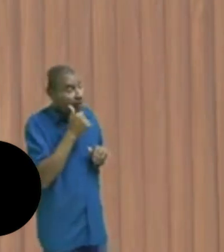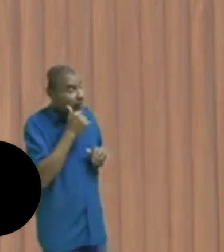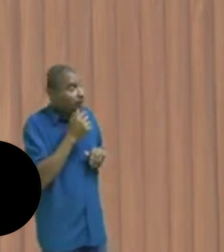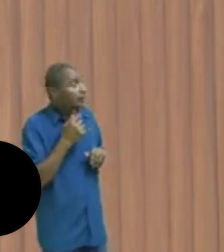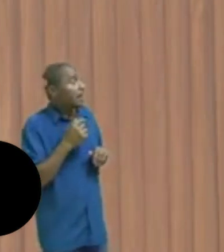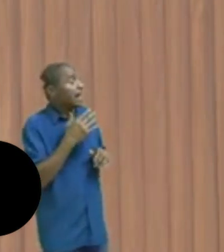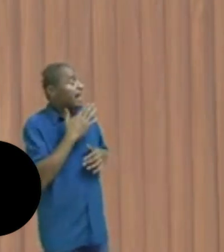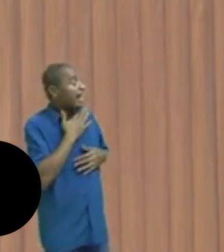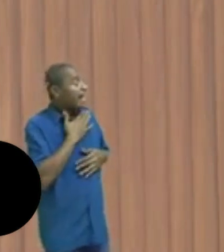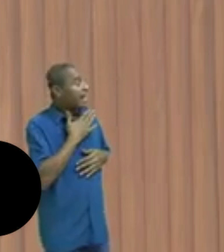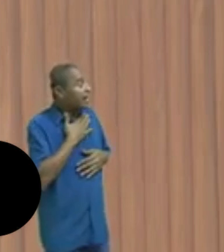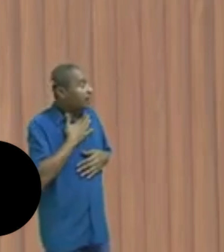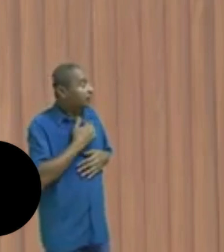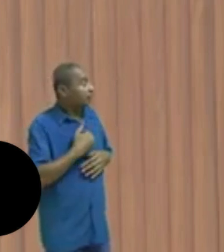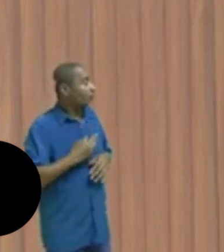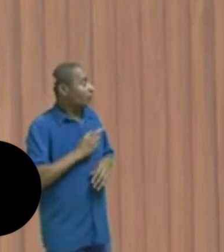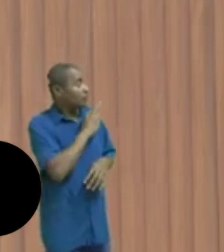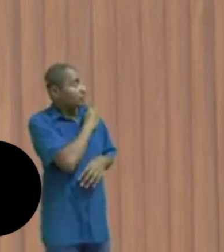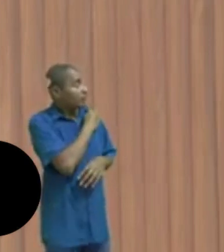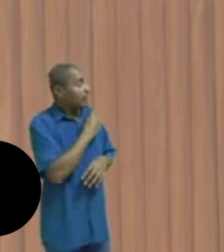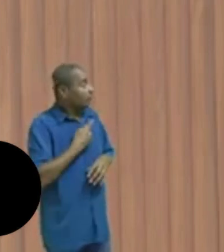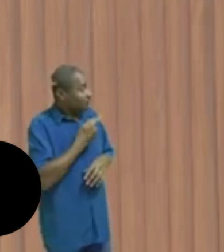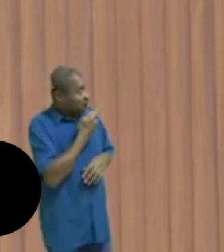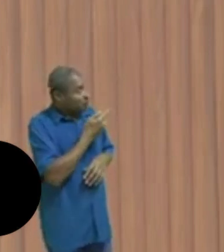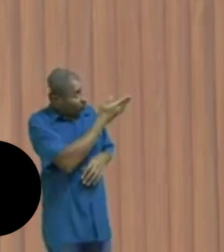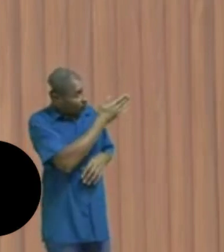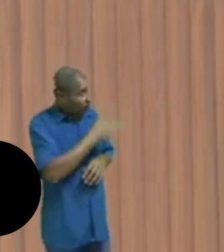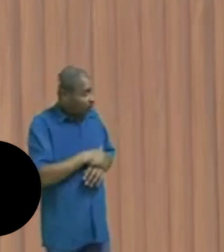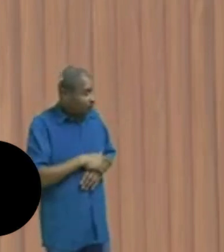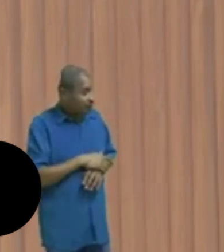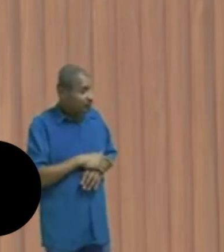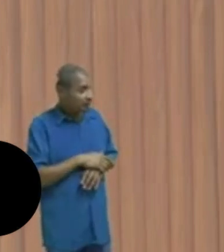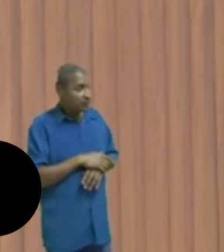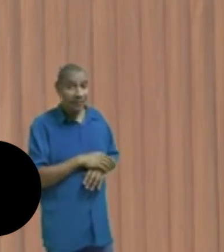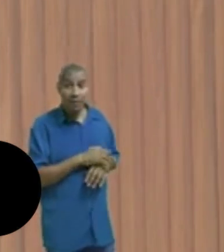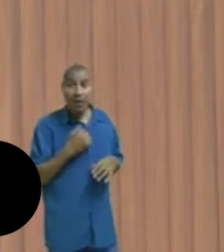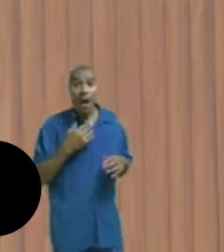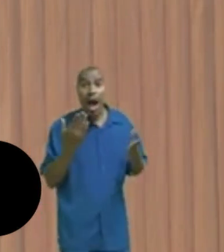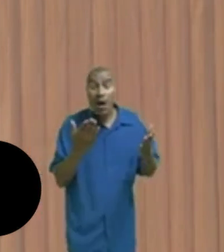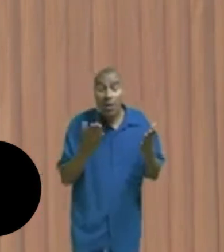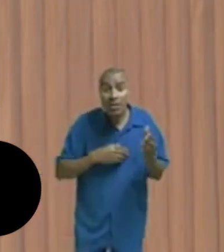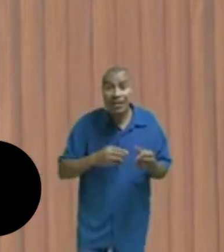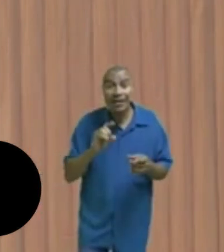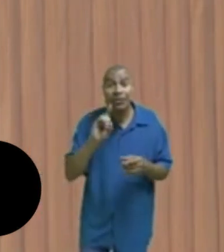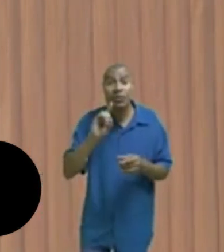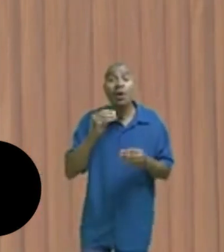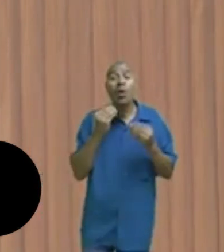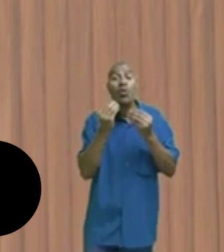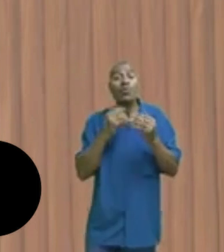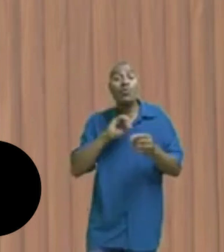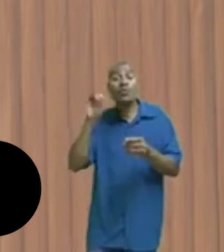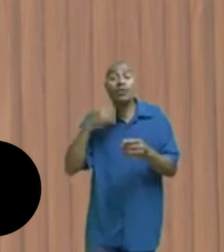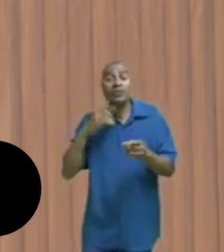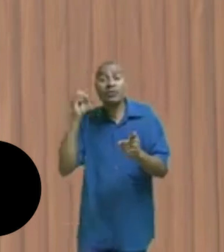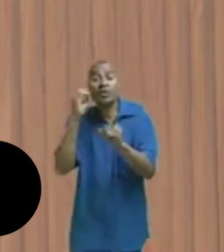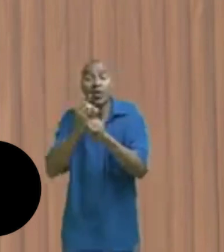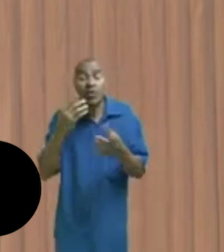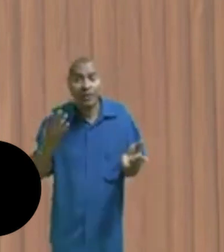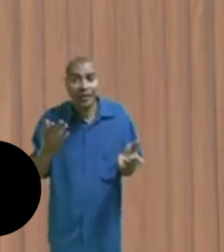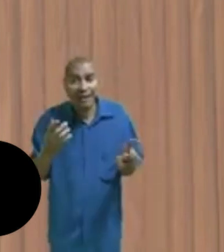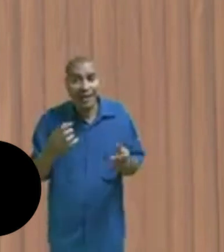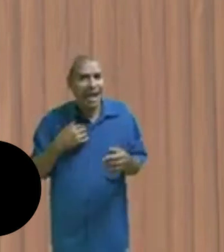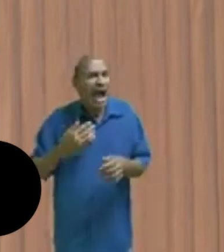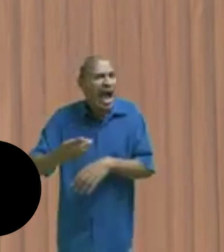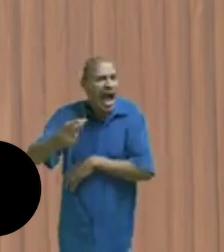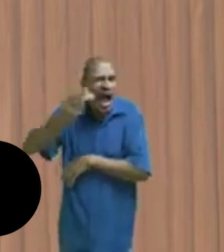sou eu que falo com você. E quando Deus nos encontra, irmãos, Nós estávamos em trevas, mas